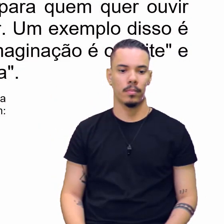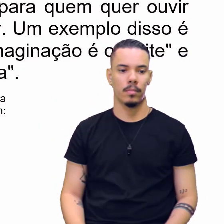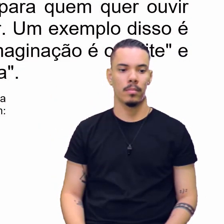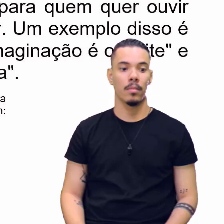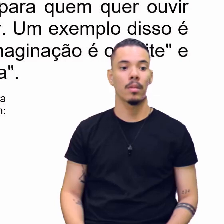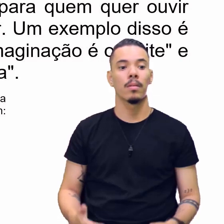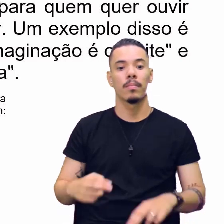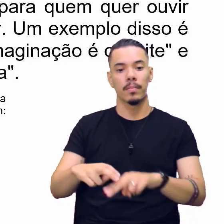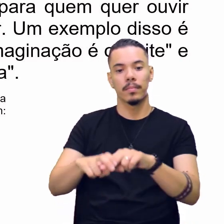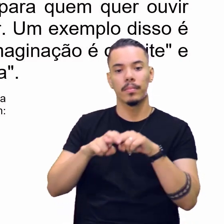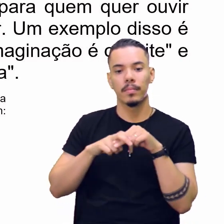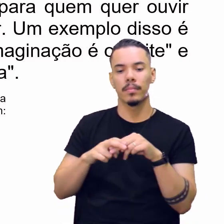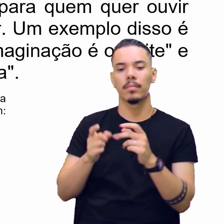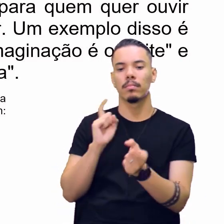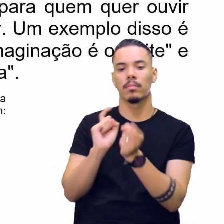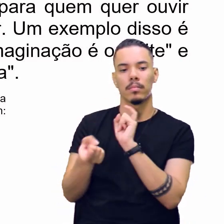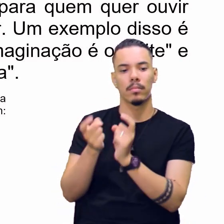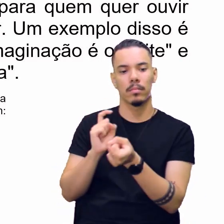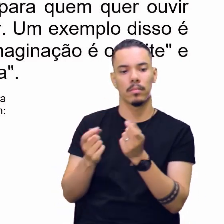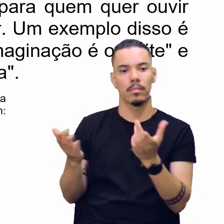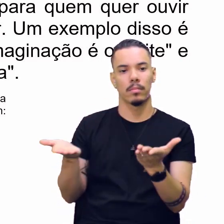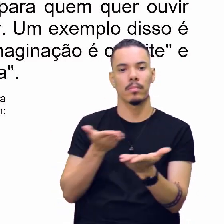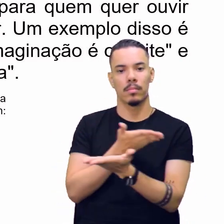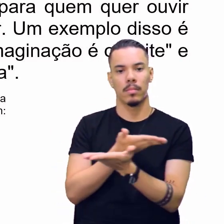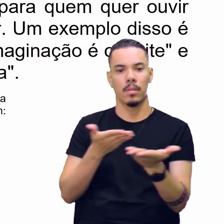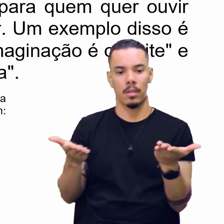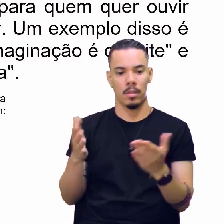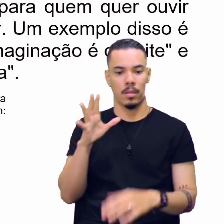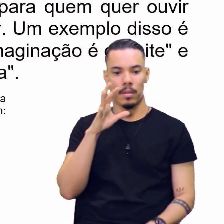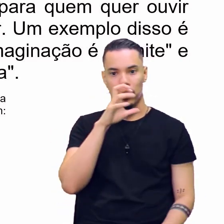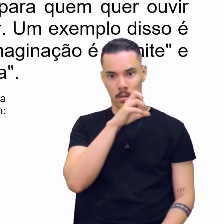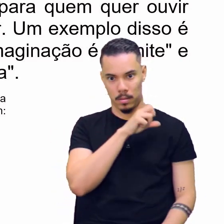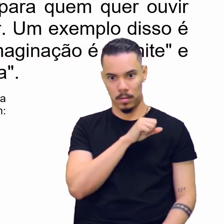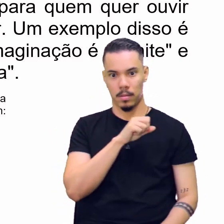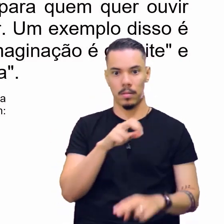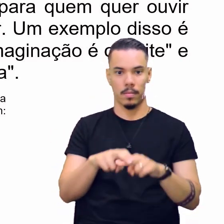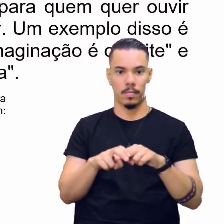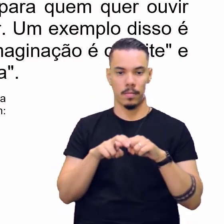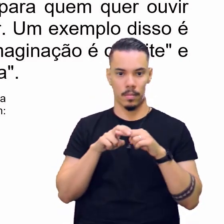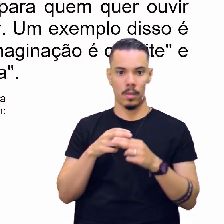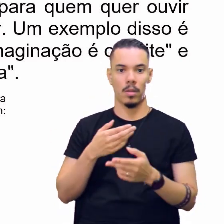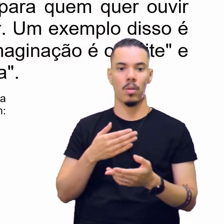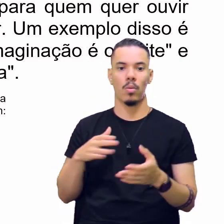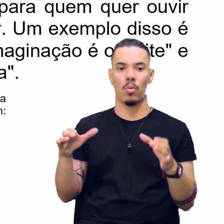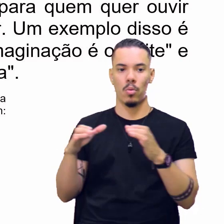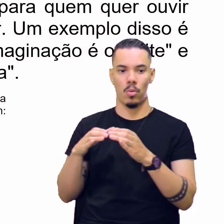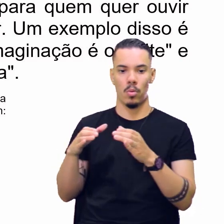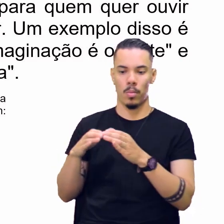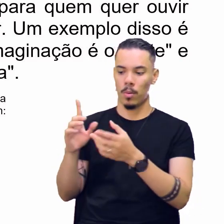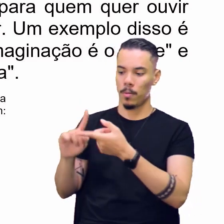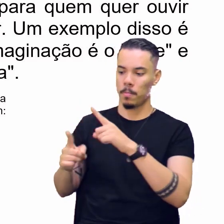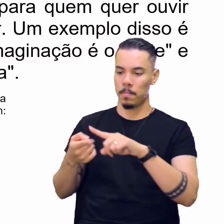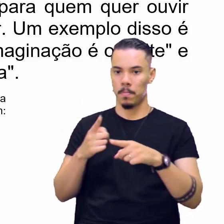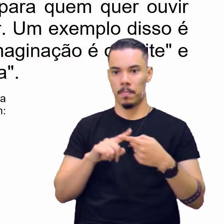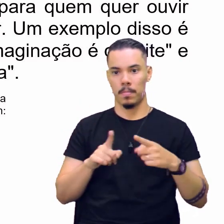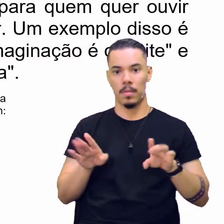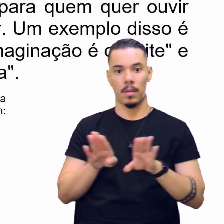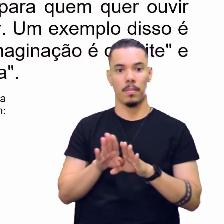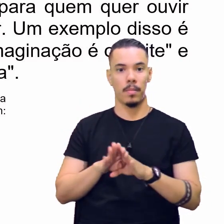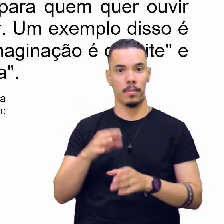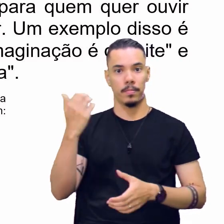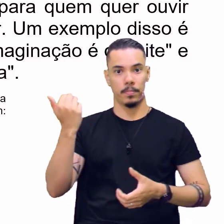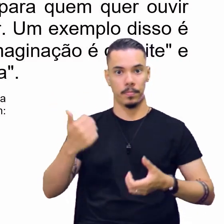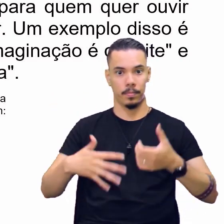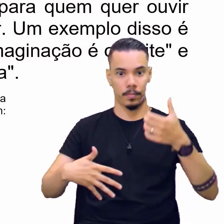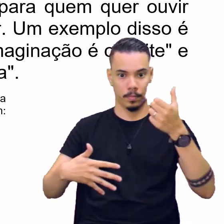Estabelecendo uma interação muito agradável com a plateia, contando com a colaboração desta duração e as